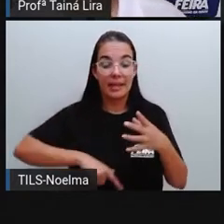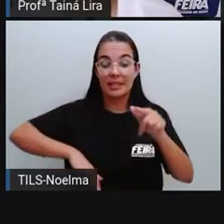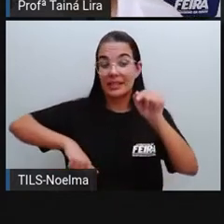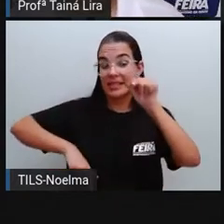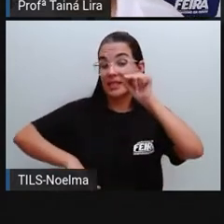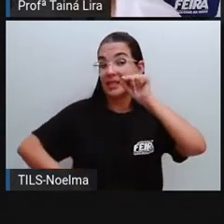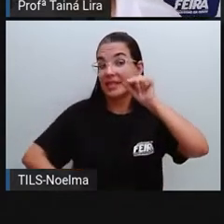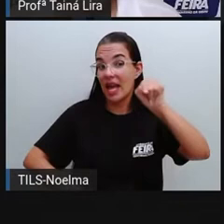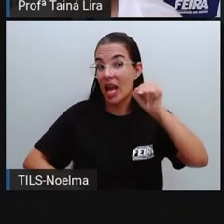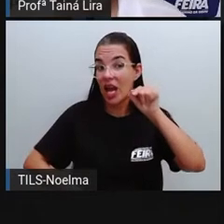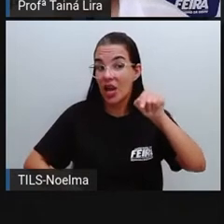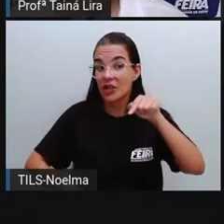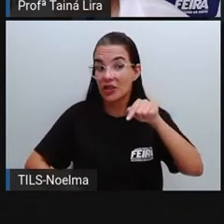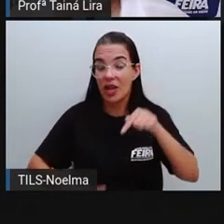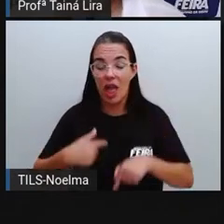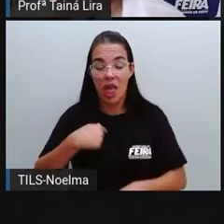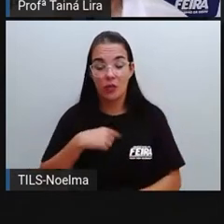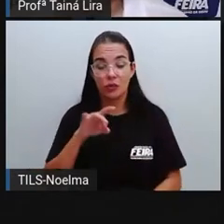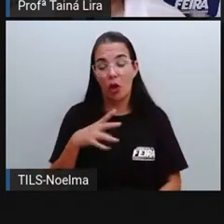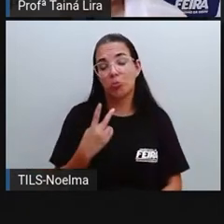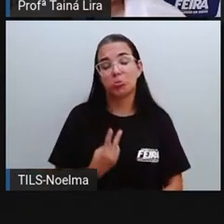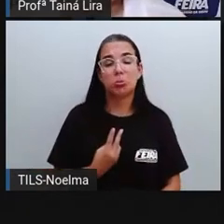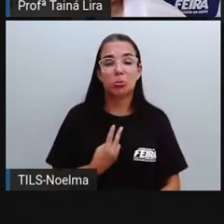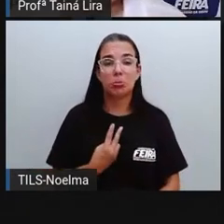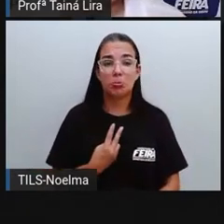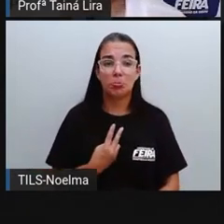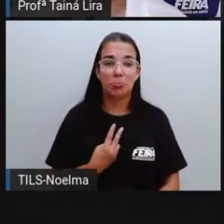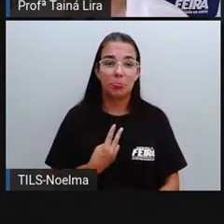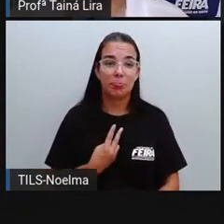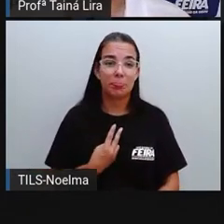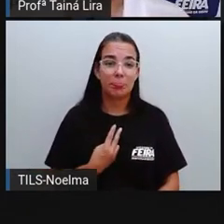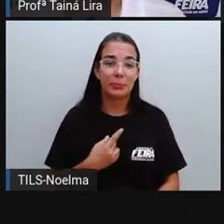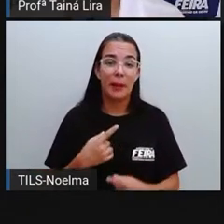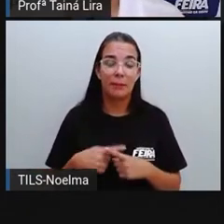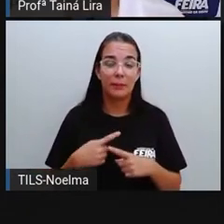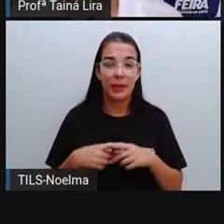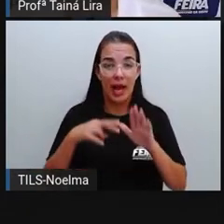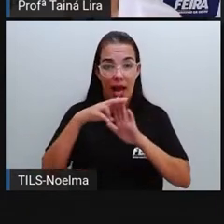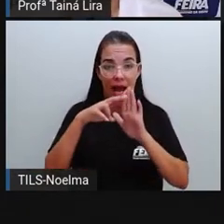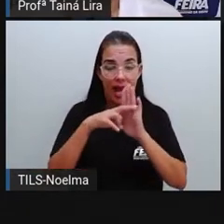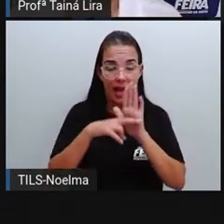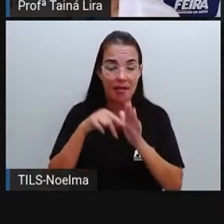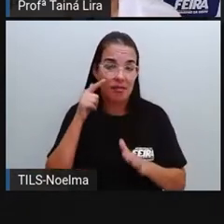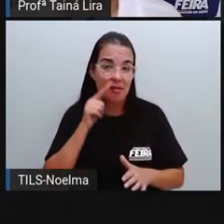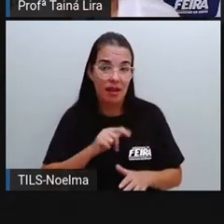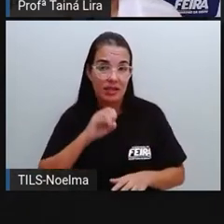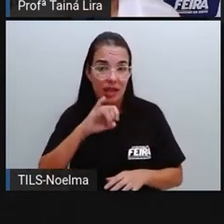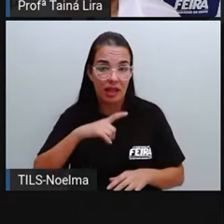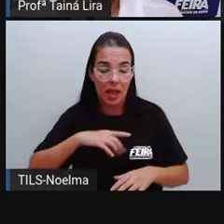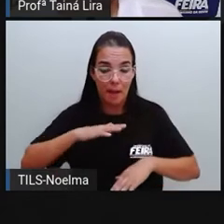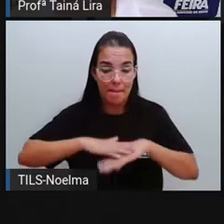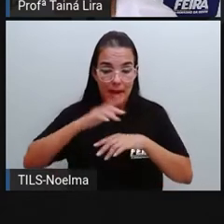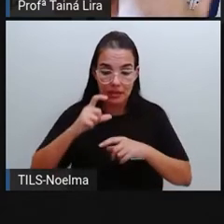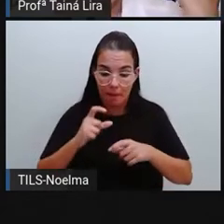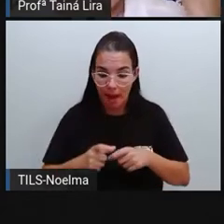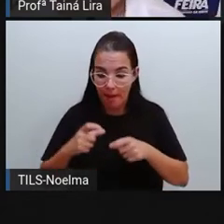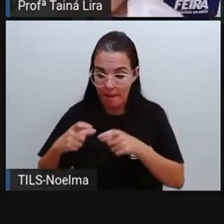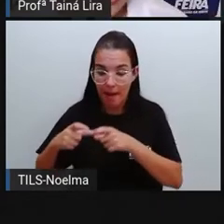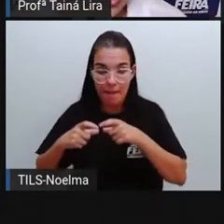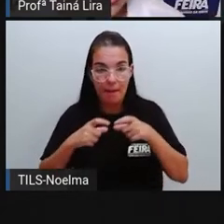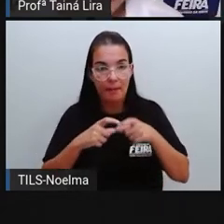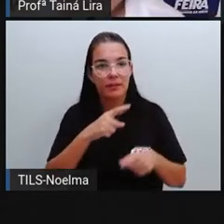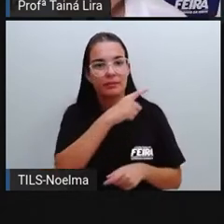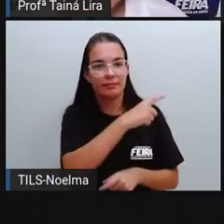7 pares de cartas. E eu fiz só 2 pares de cartas. Como a regra diz que ganha quem tiver mais pares de cartas,